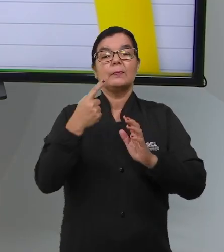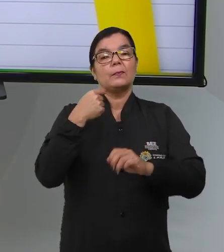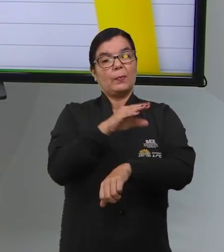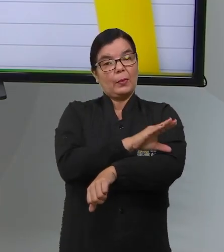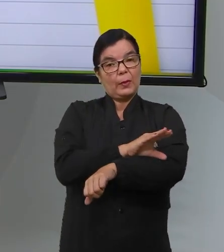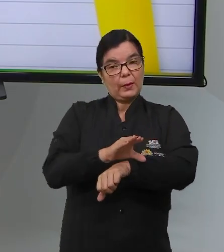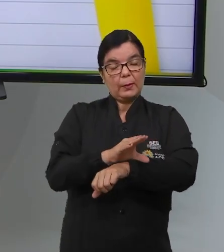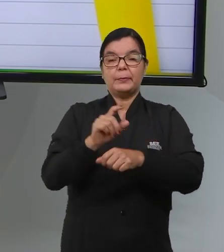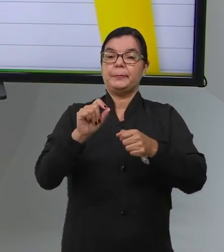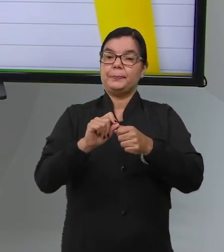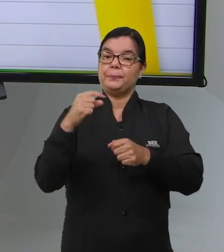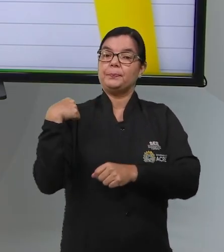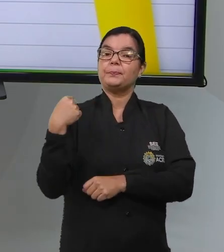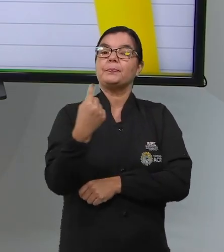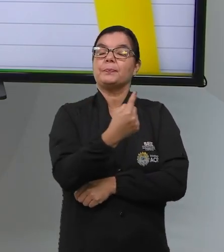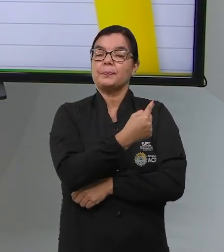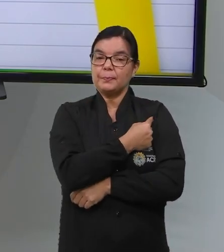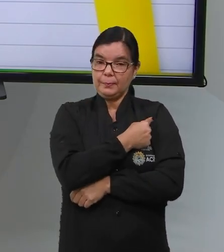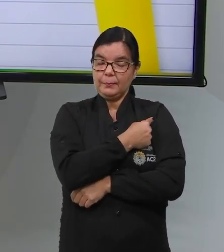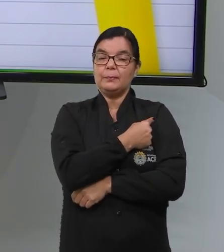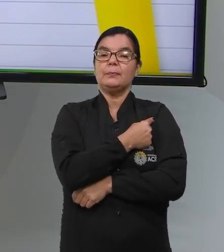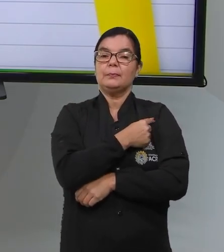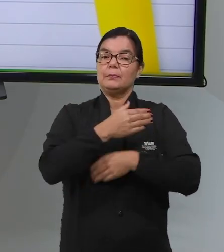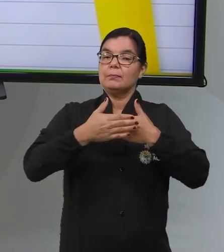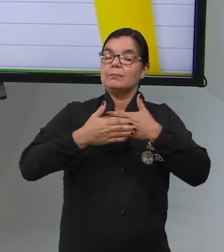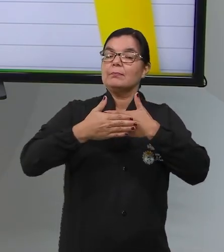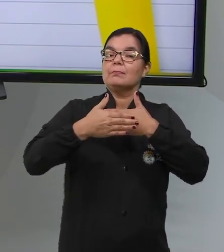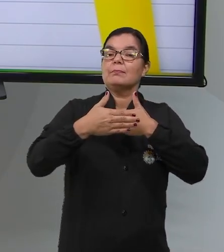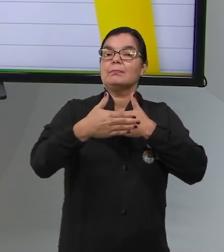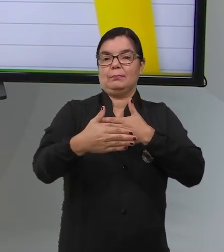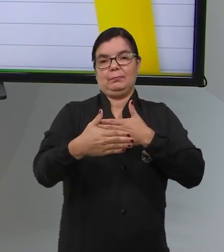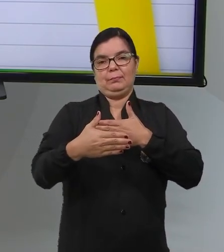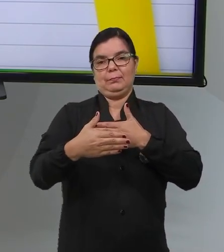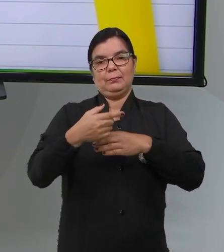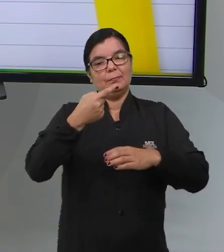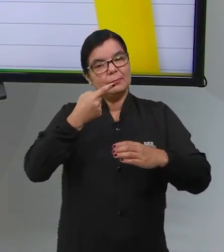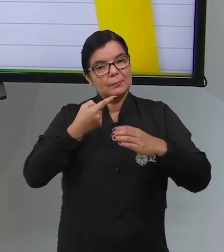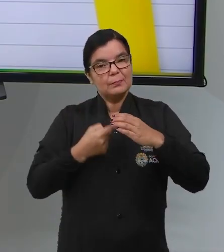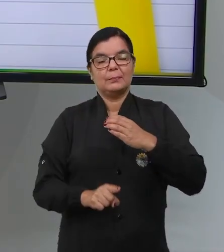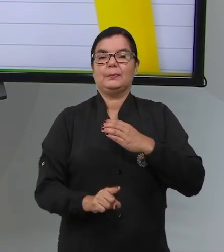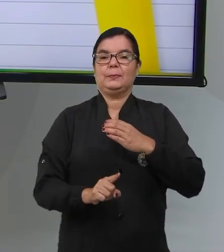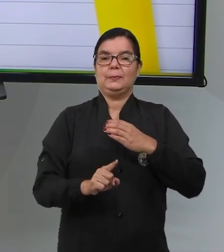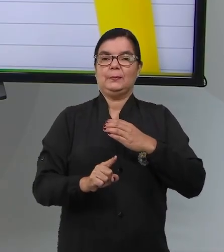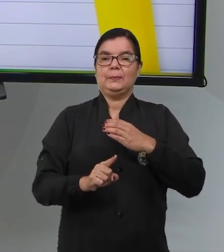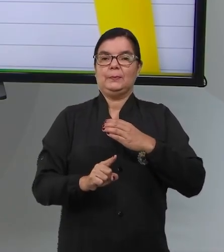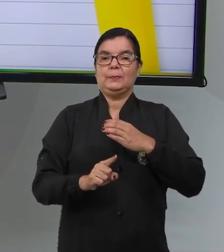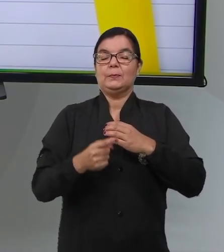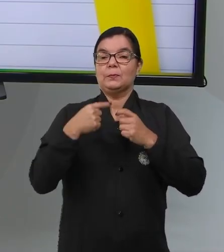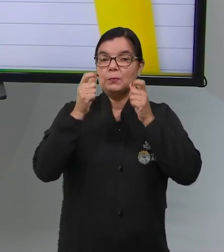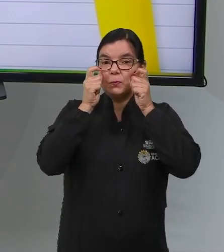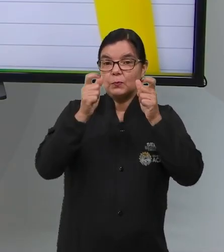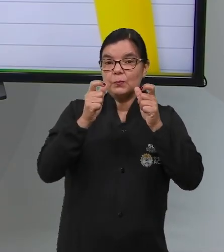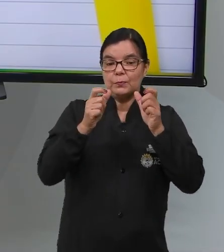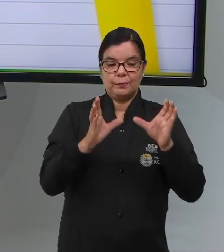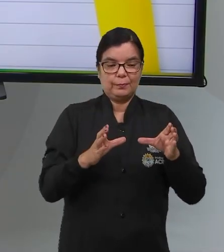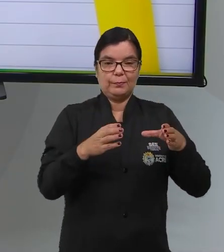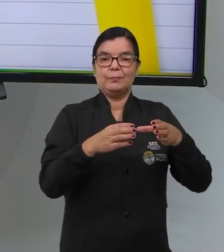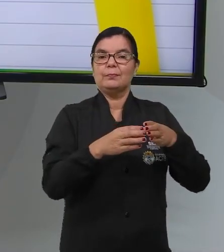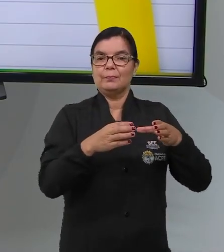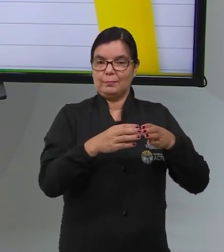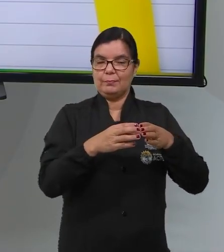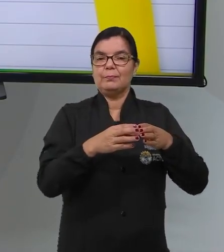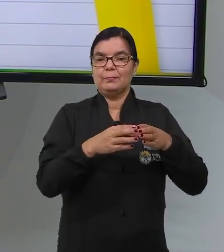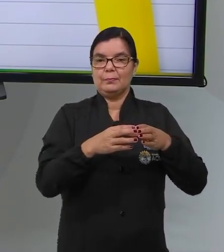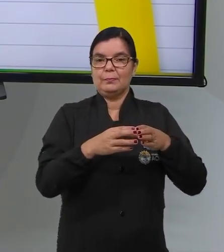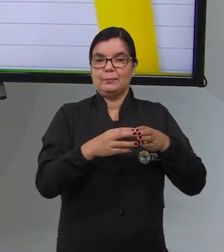cultura produzida por nós, ela precisa ir além, digamos assim, dos interesses de classe até